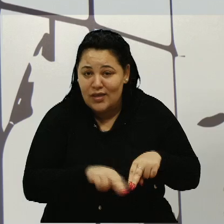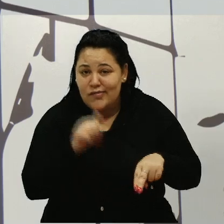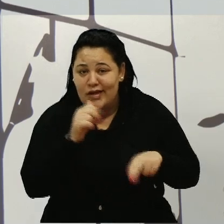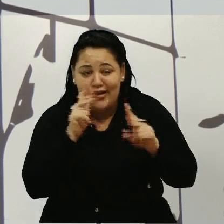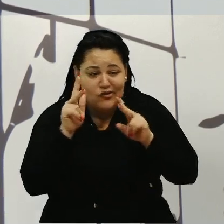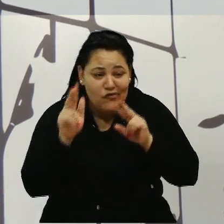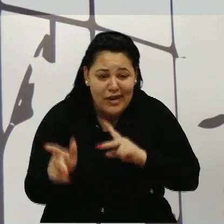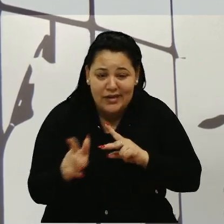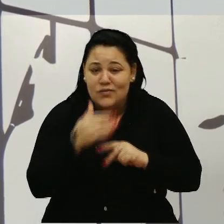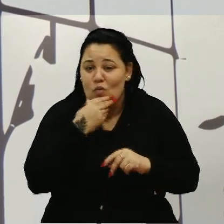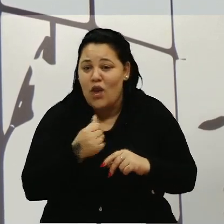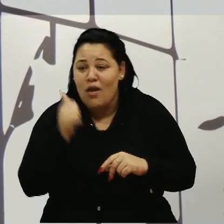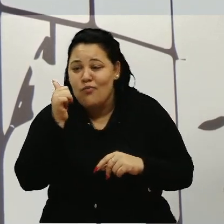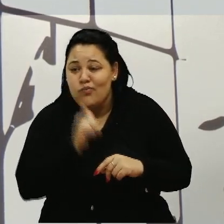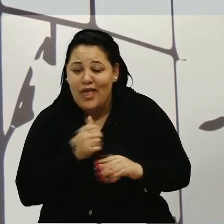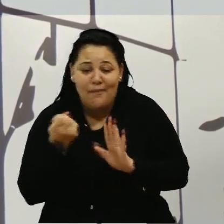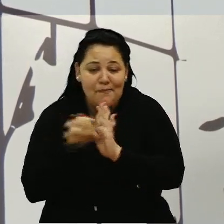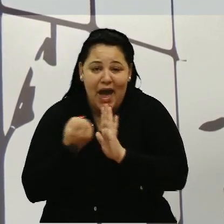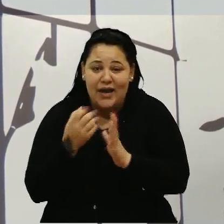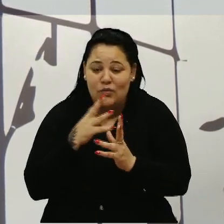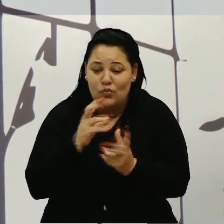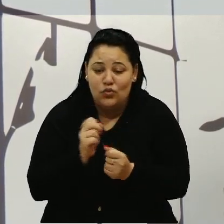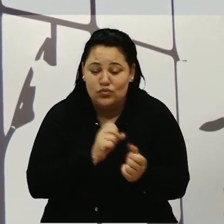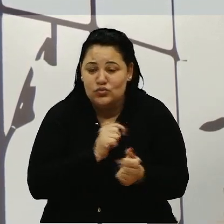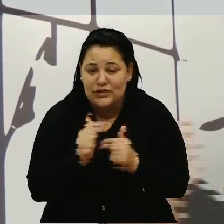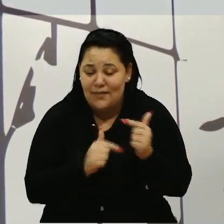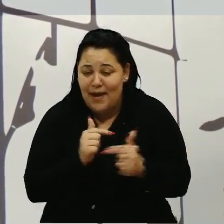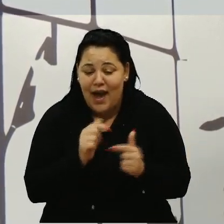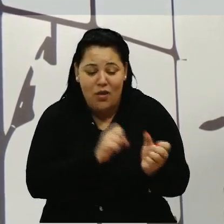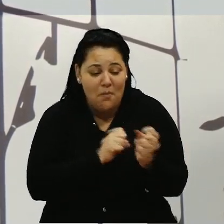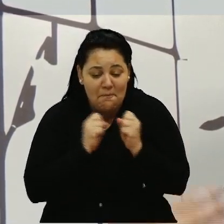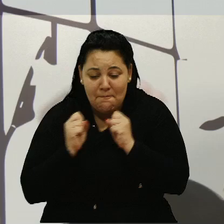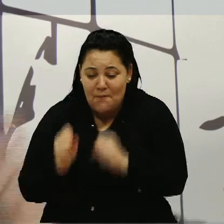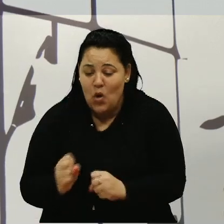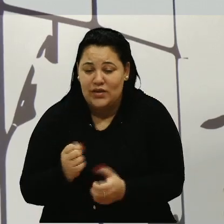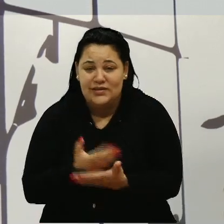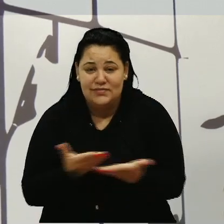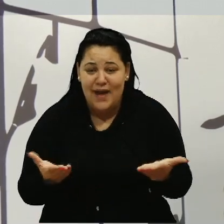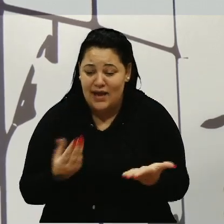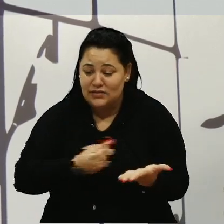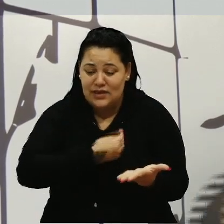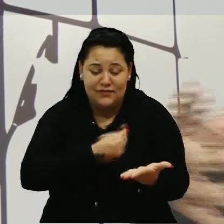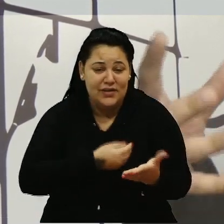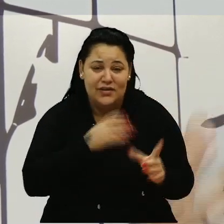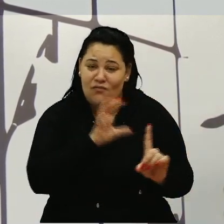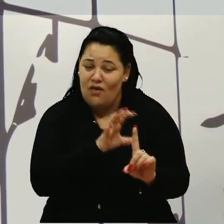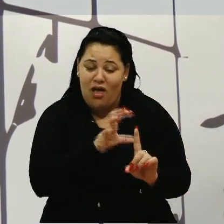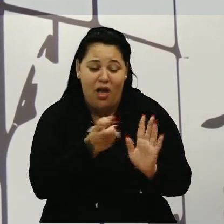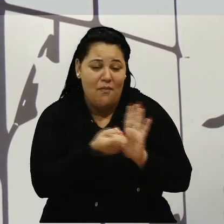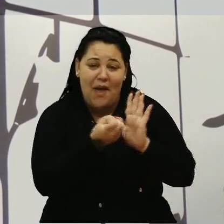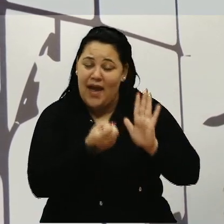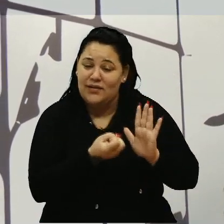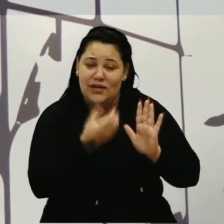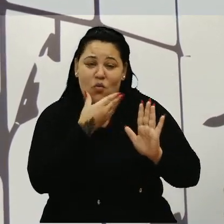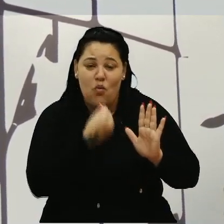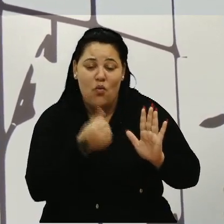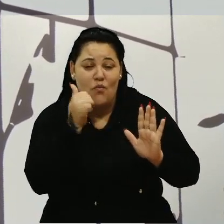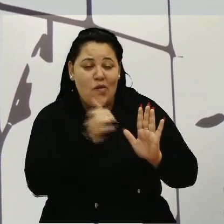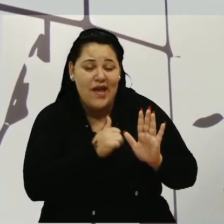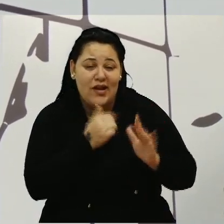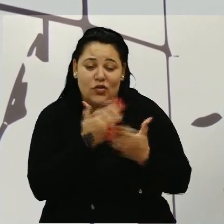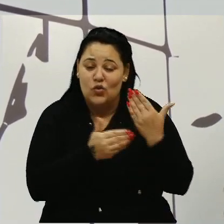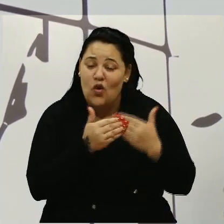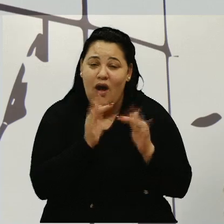trabalho, nos afeta em espaços de poder, nos afeta na vida, e não afeta só as mulheres, afeta as mulheres e os homens, também todas as famílias, porque quando a gente